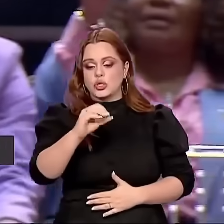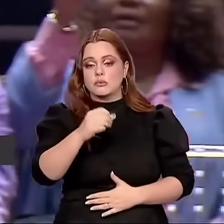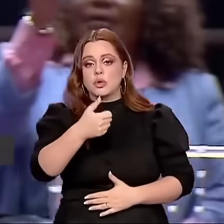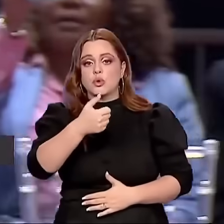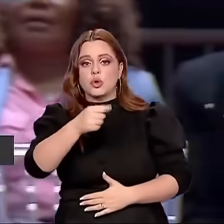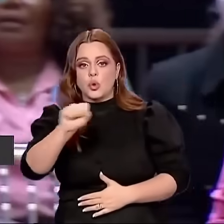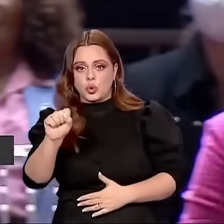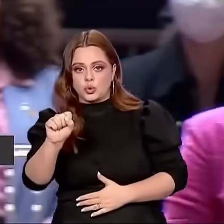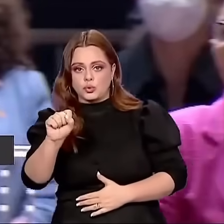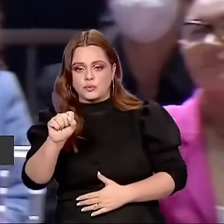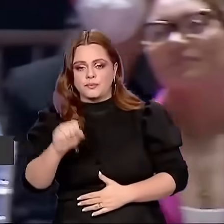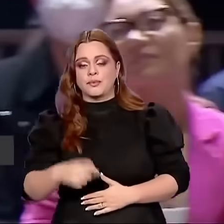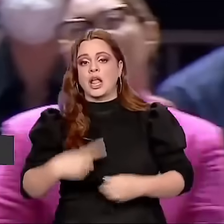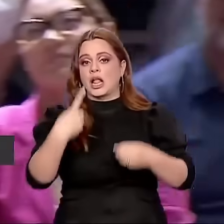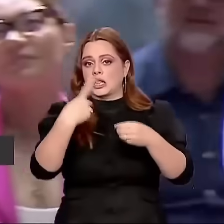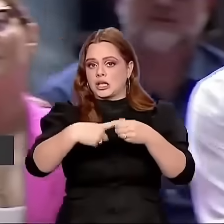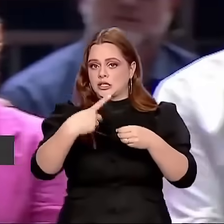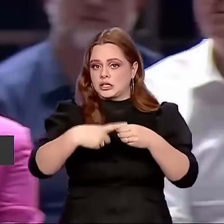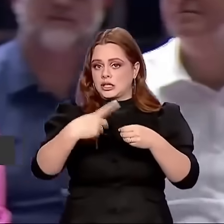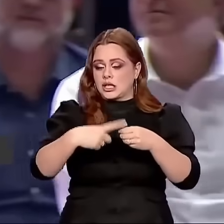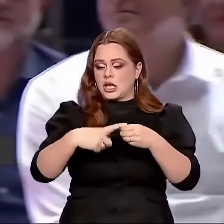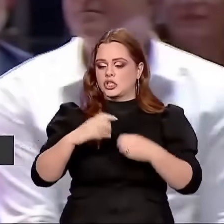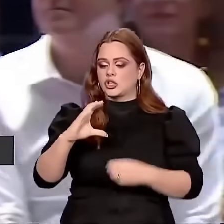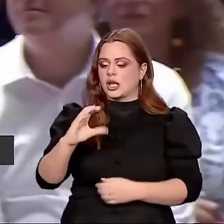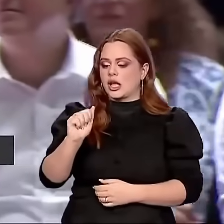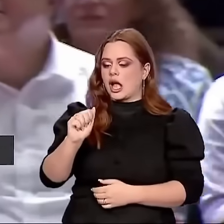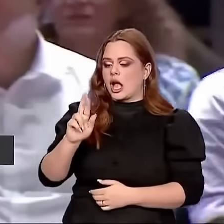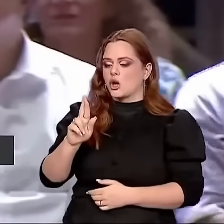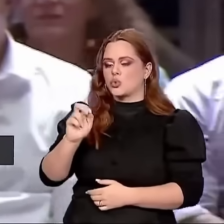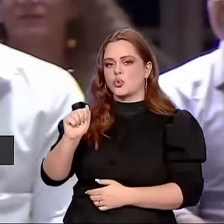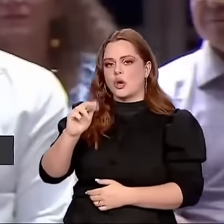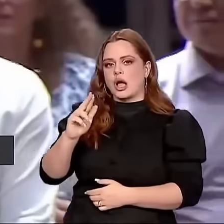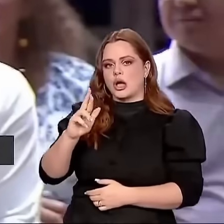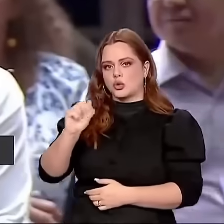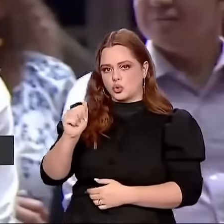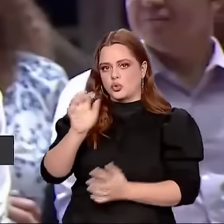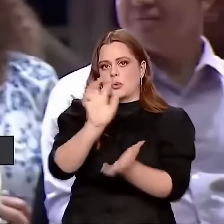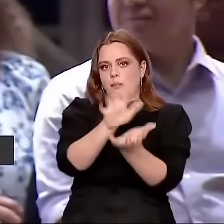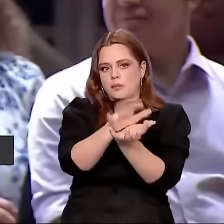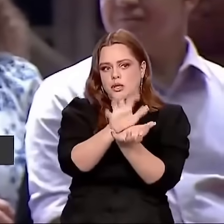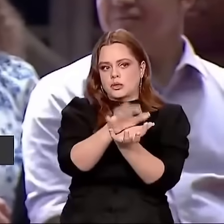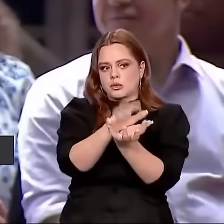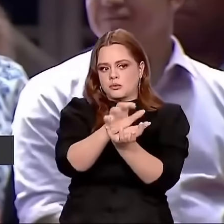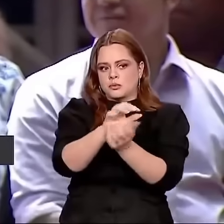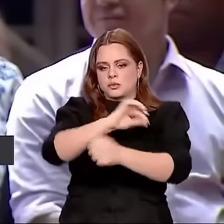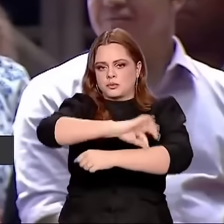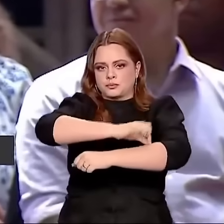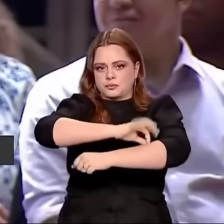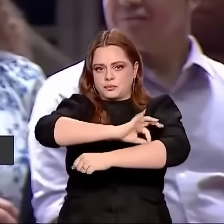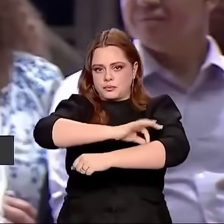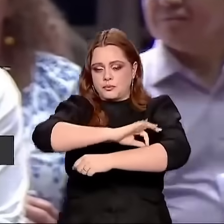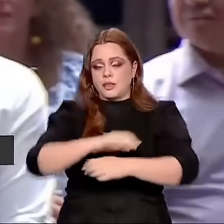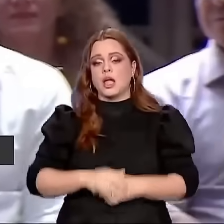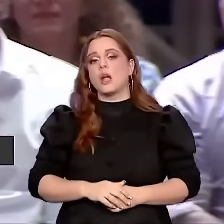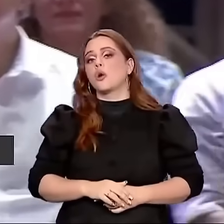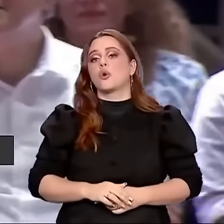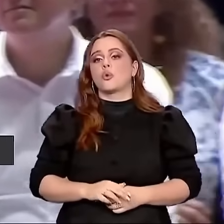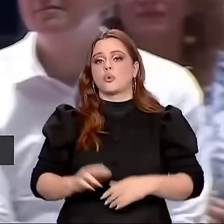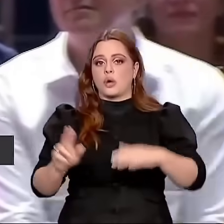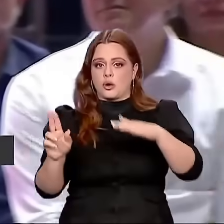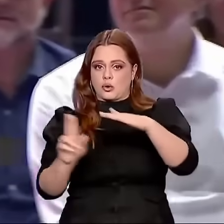2008, na cidade de Caruaru, em Pernambuco, inaugurando a Faculdade